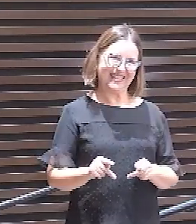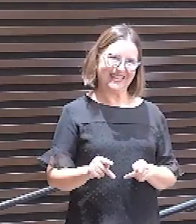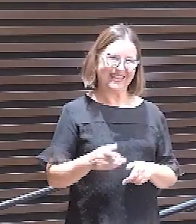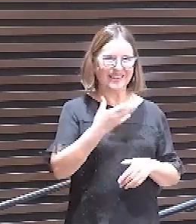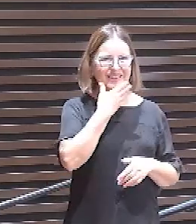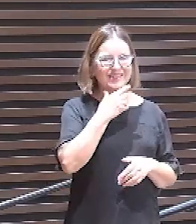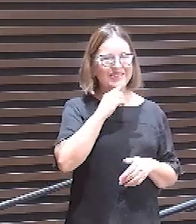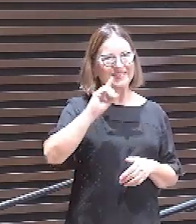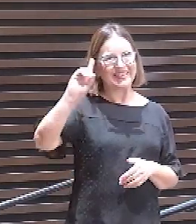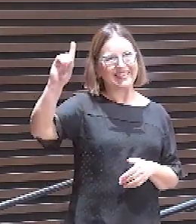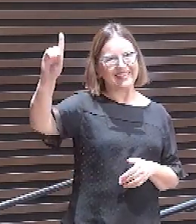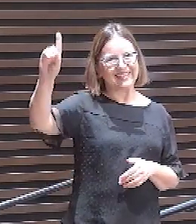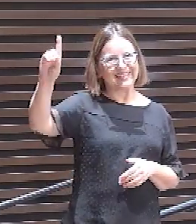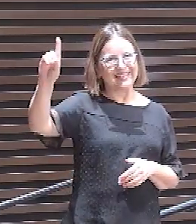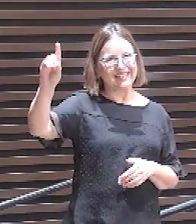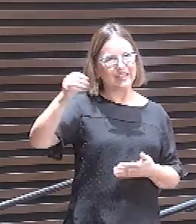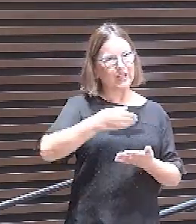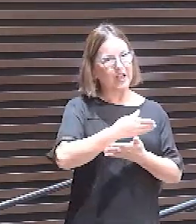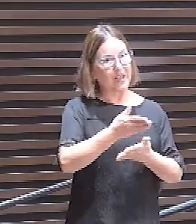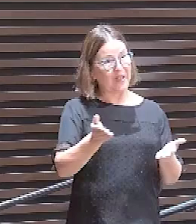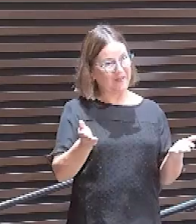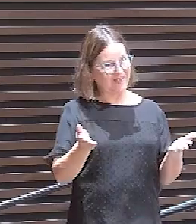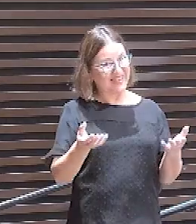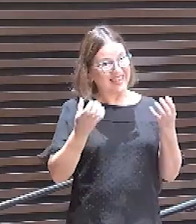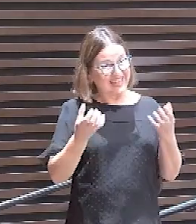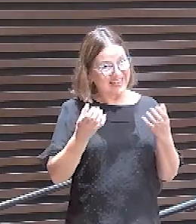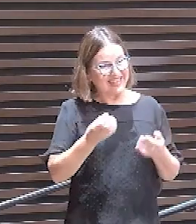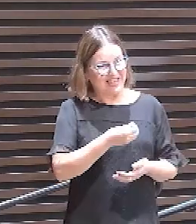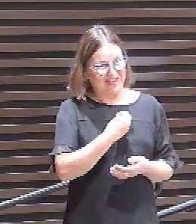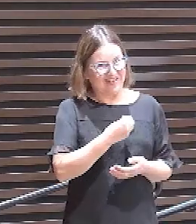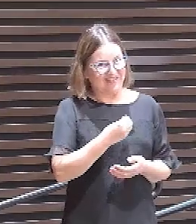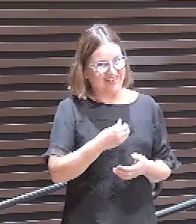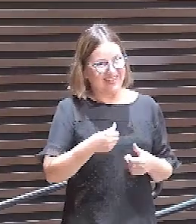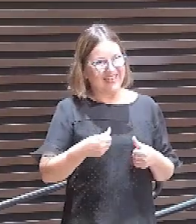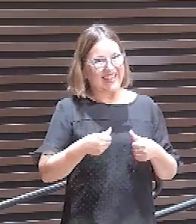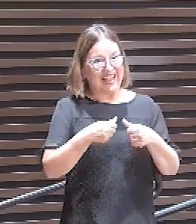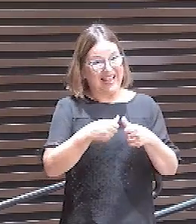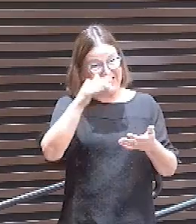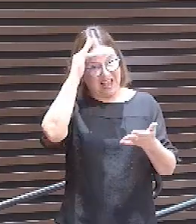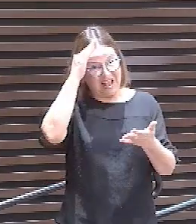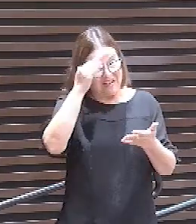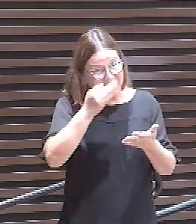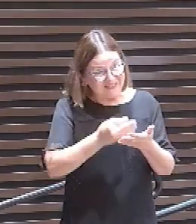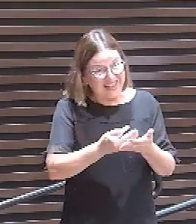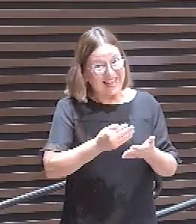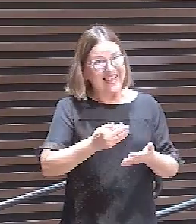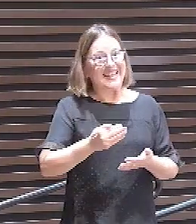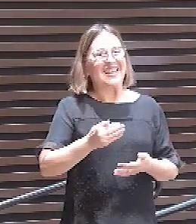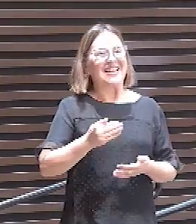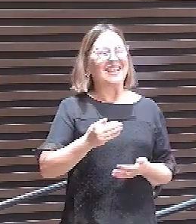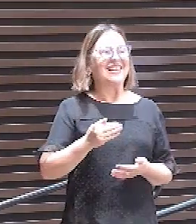Pai. Você está disposto a viver essa fé que agrada a Deus?